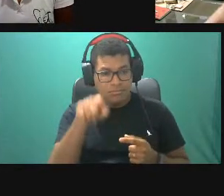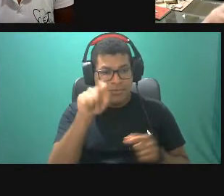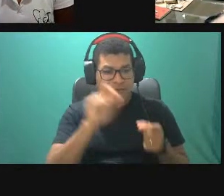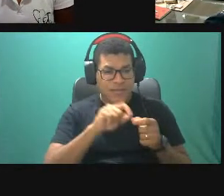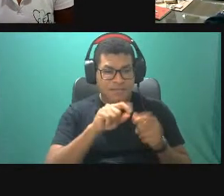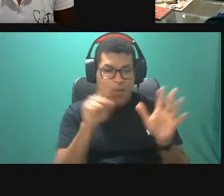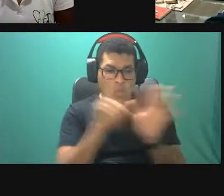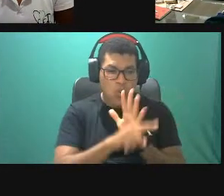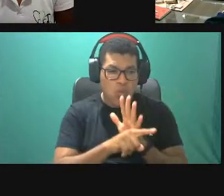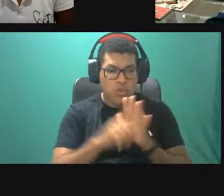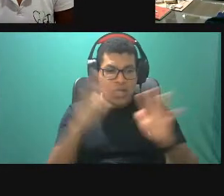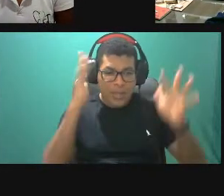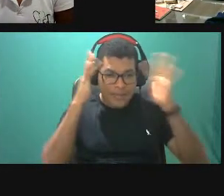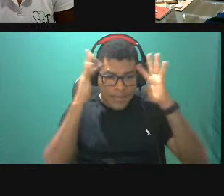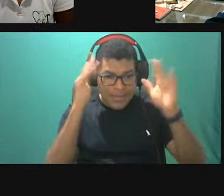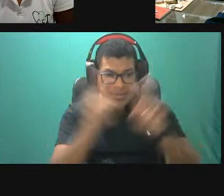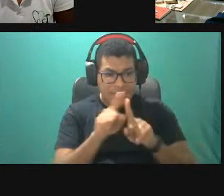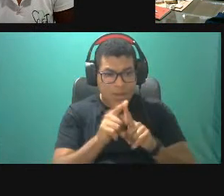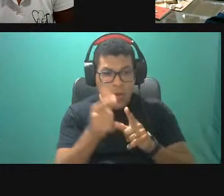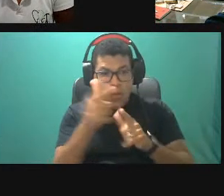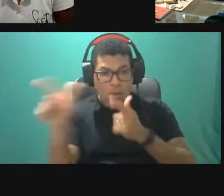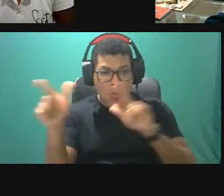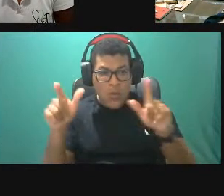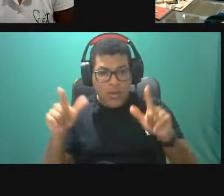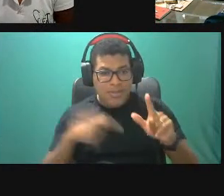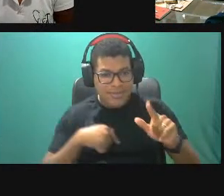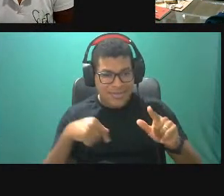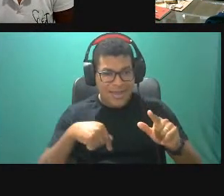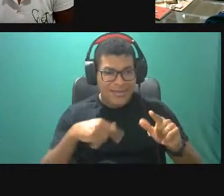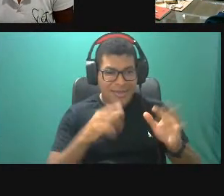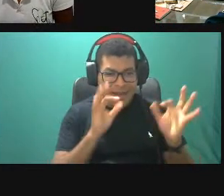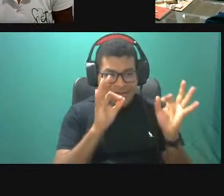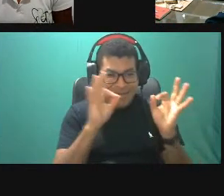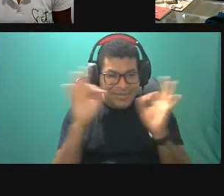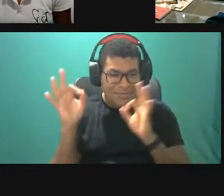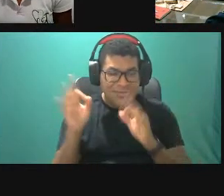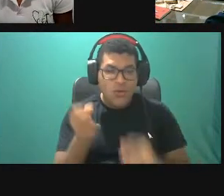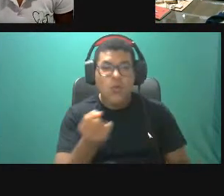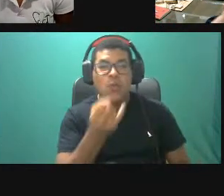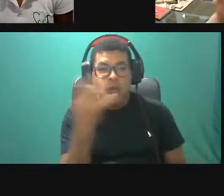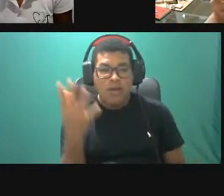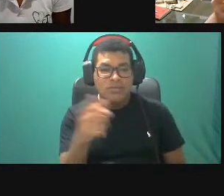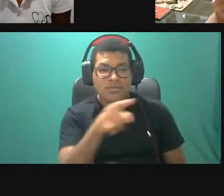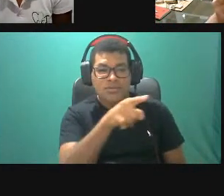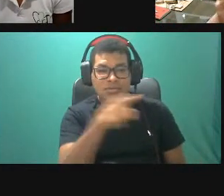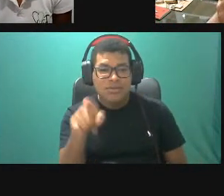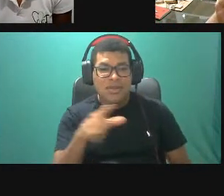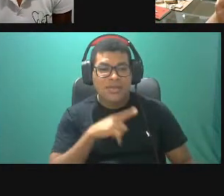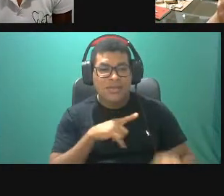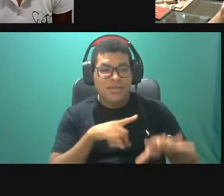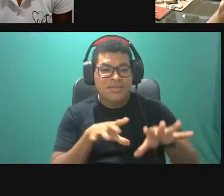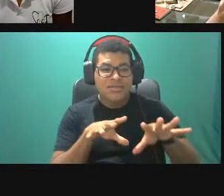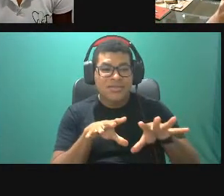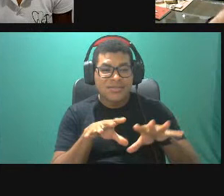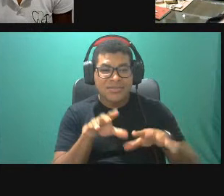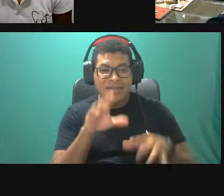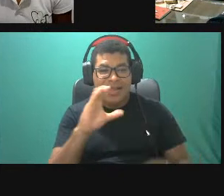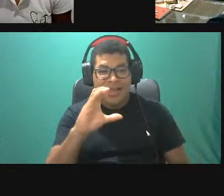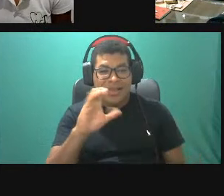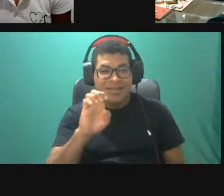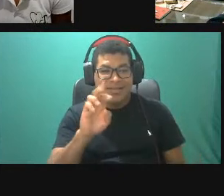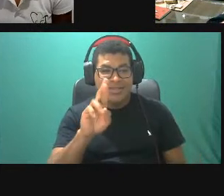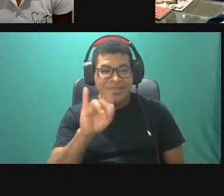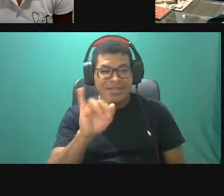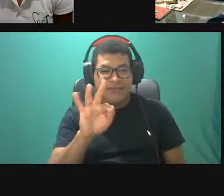para pensar em todos que estejam aí nos ouvindo, né? Quantos de vocês têm um certificado digital para